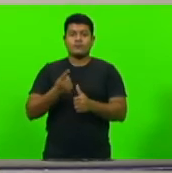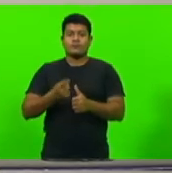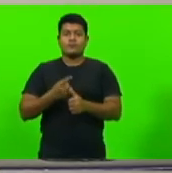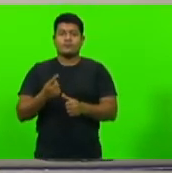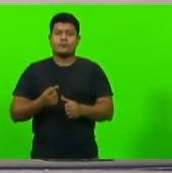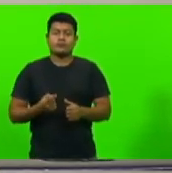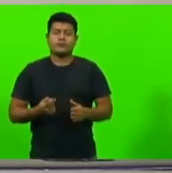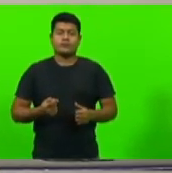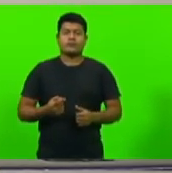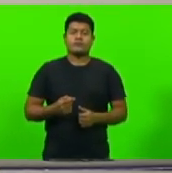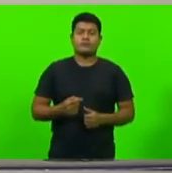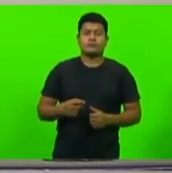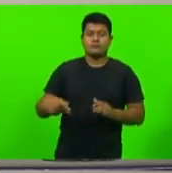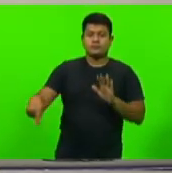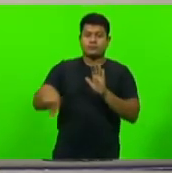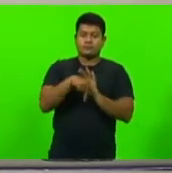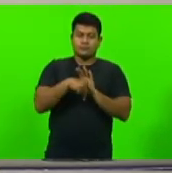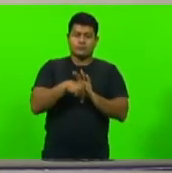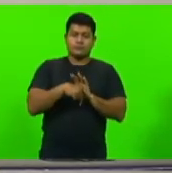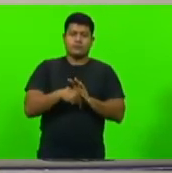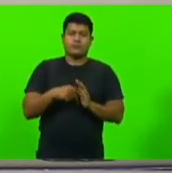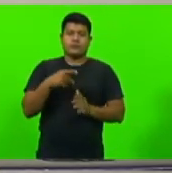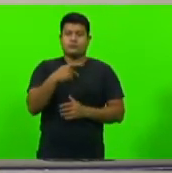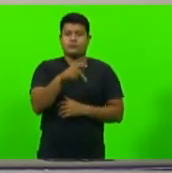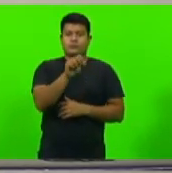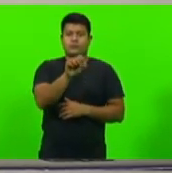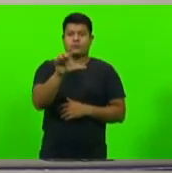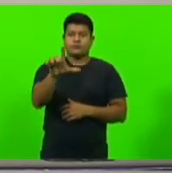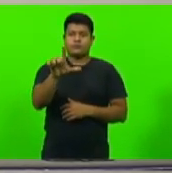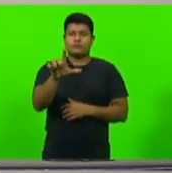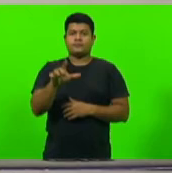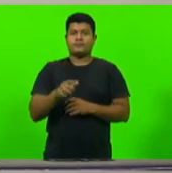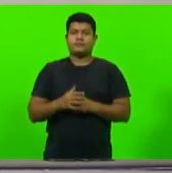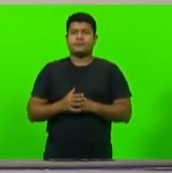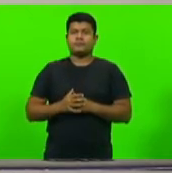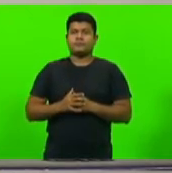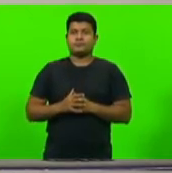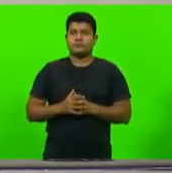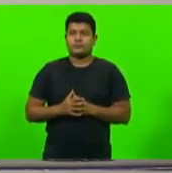de hoje é do PSL.